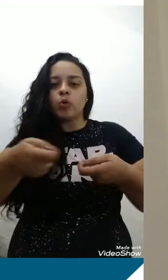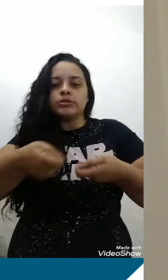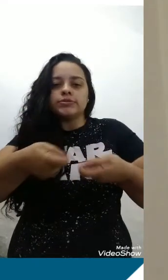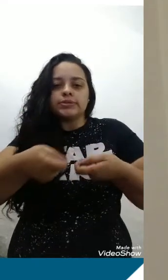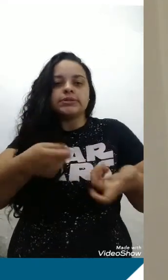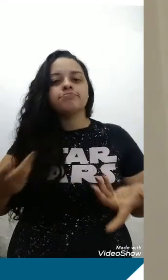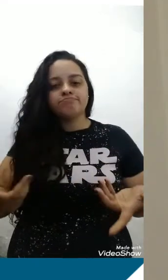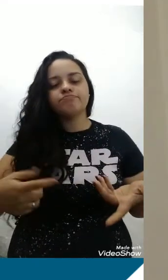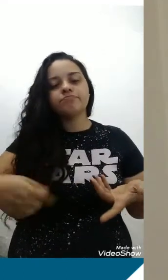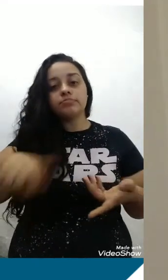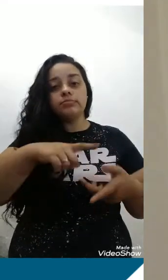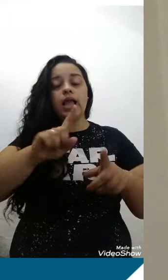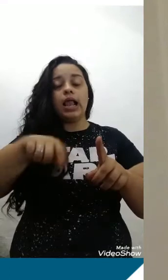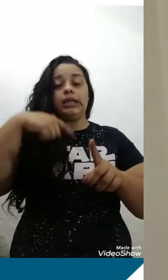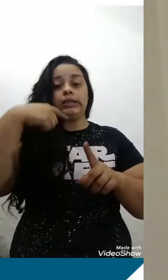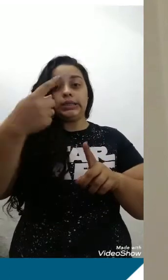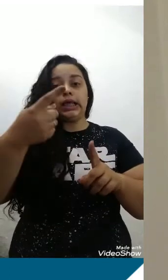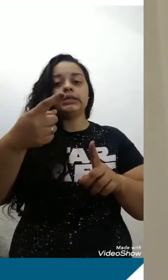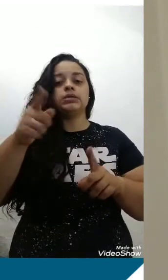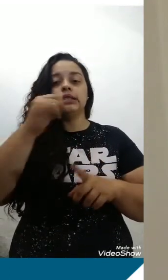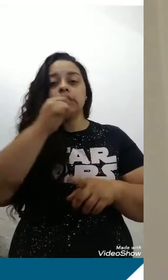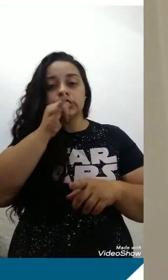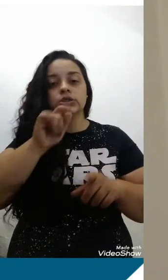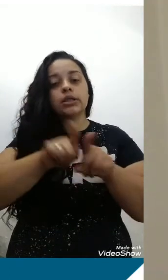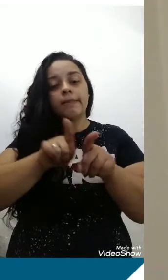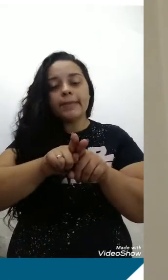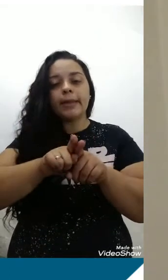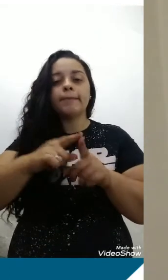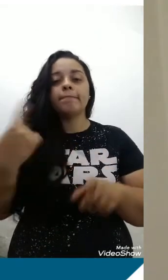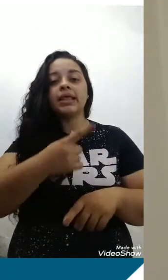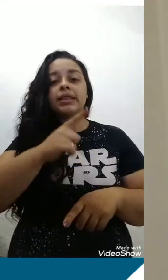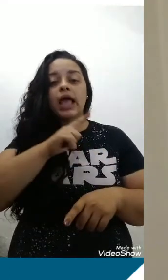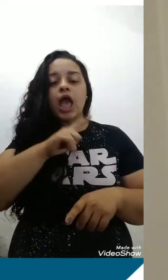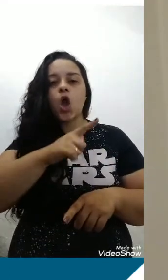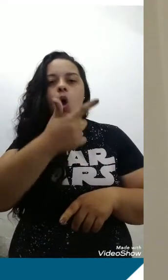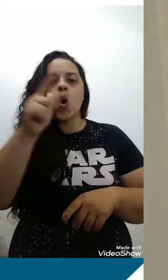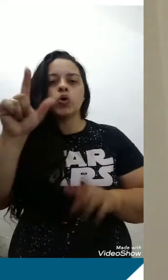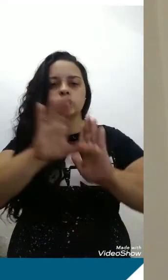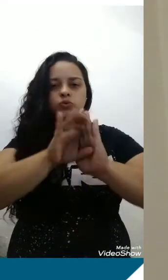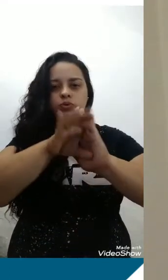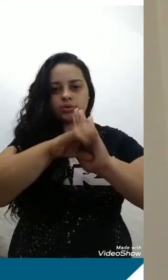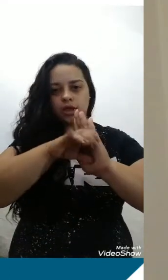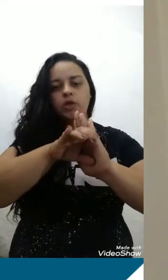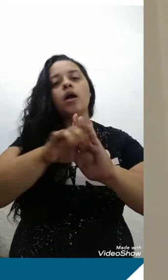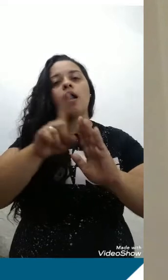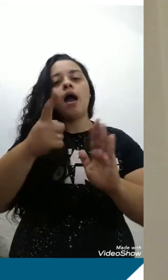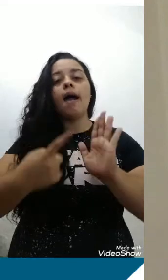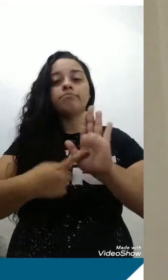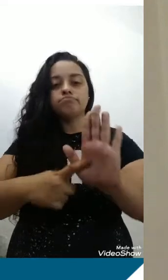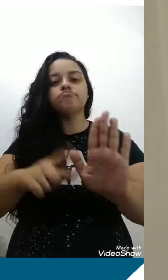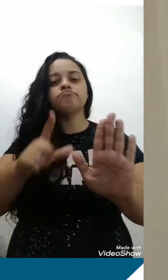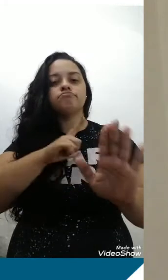sua conservação. Mas, além da energia, também temos outros